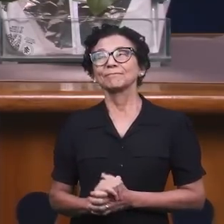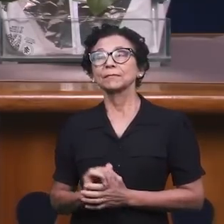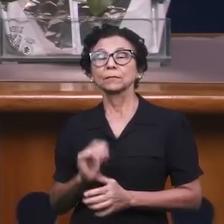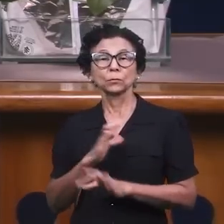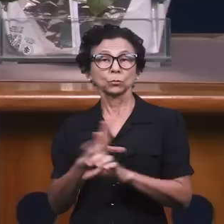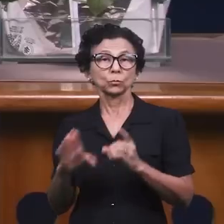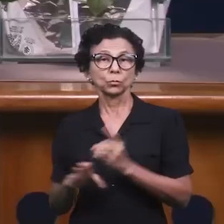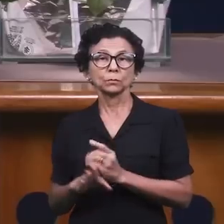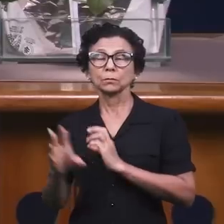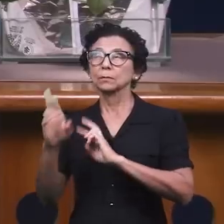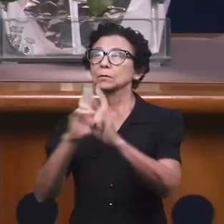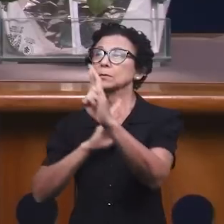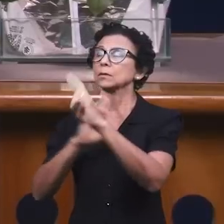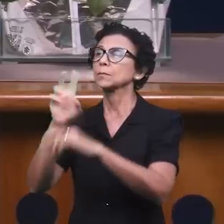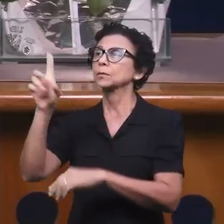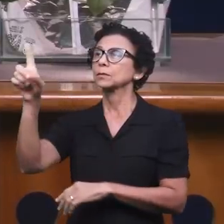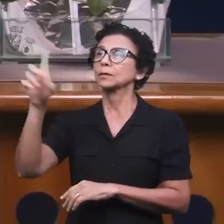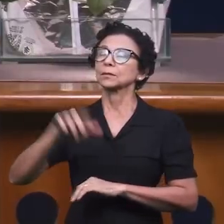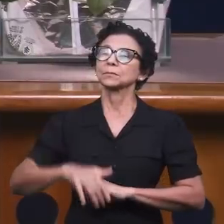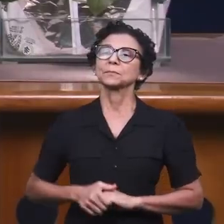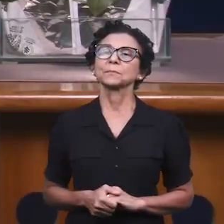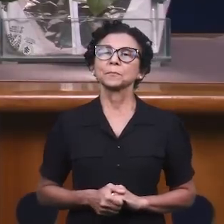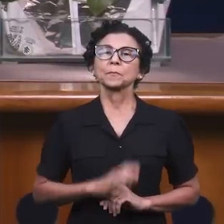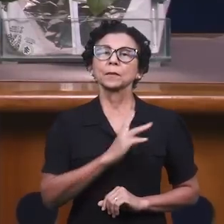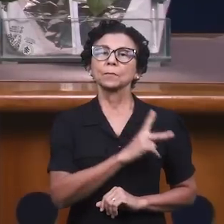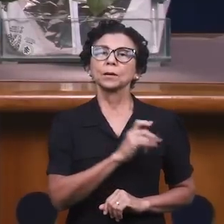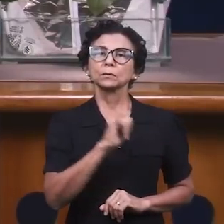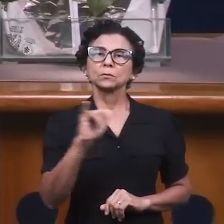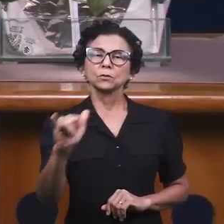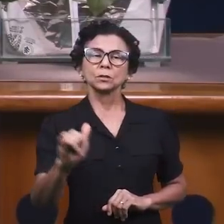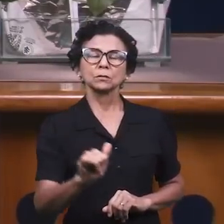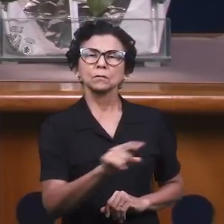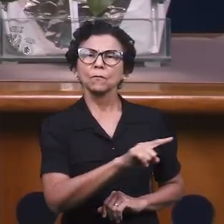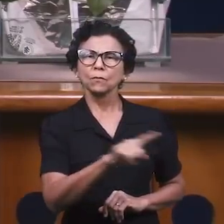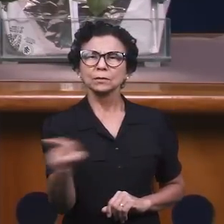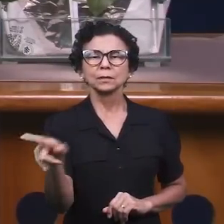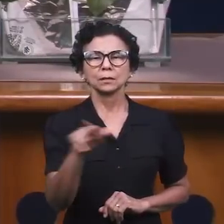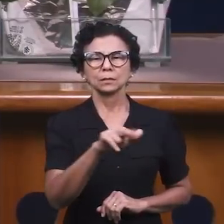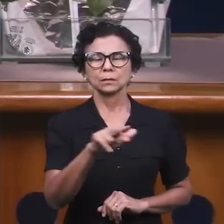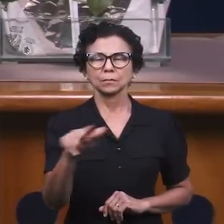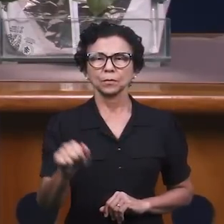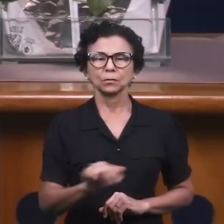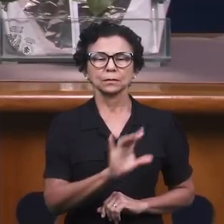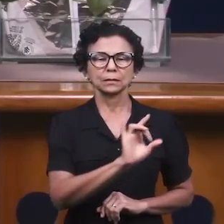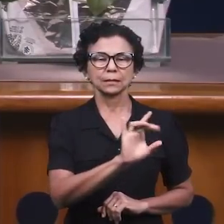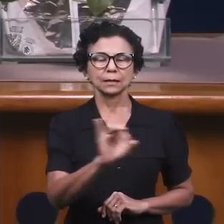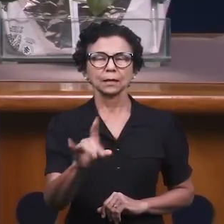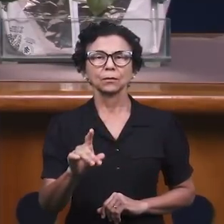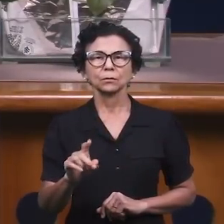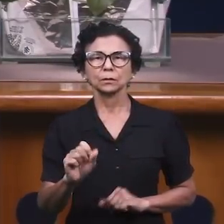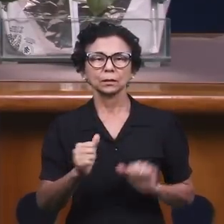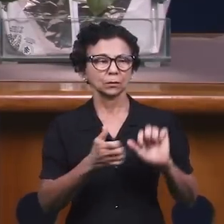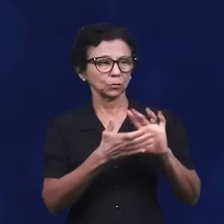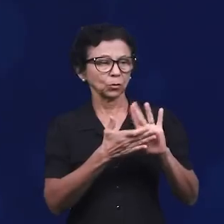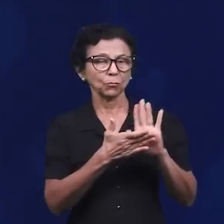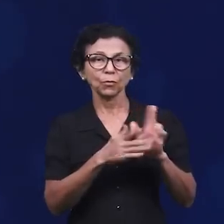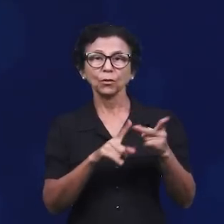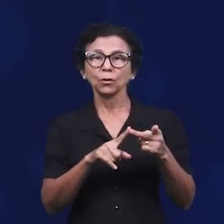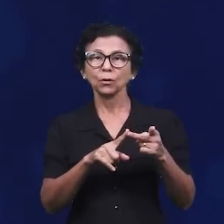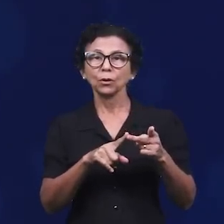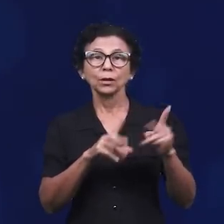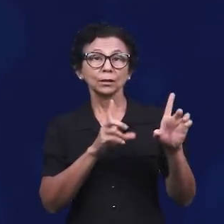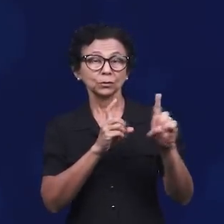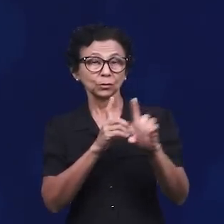tudo. Paulo, quando vai falar do culto, ele diz assim, que fareis, pois, irmãos? Cada um de vós tem salmo, tem doutrina,